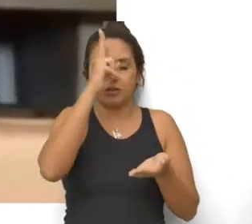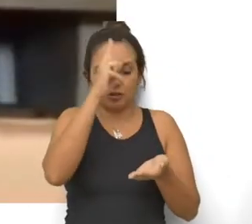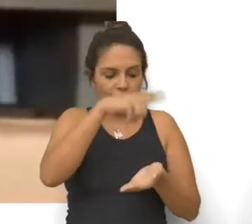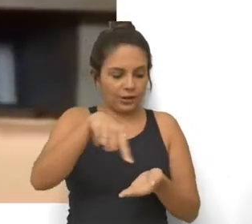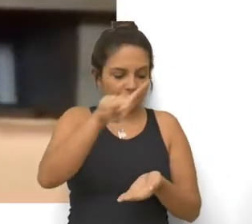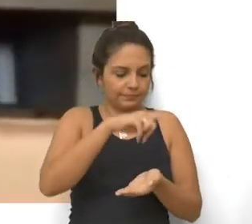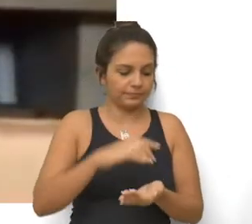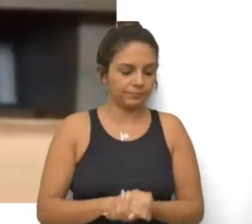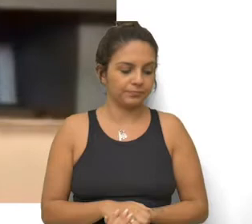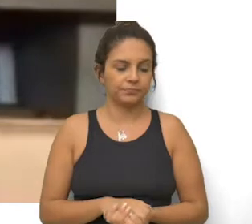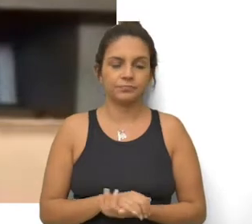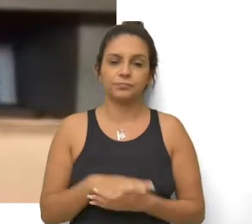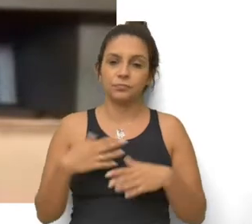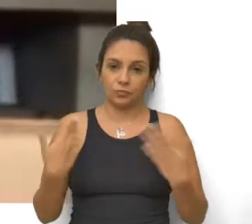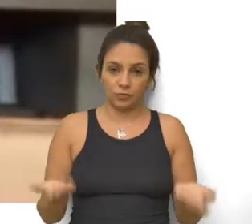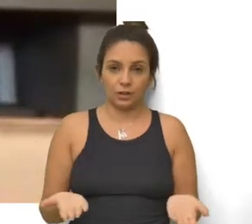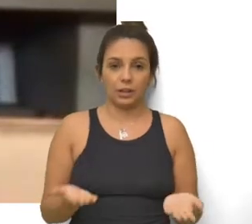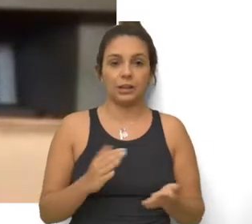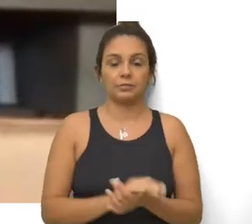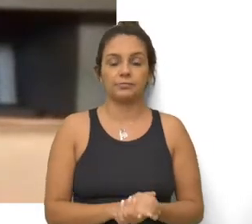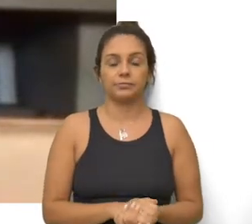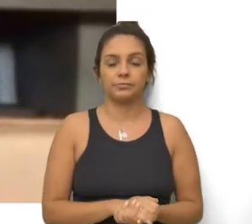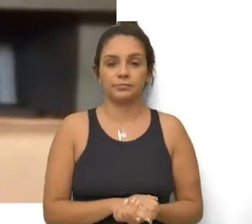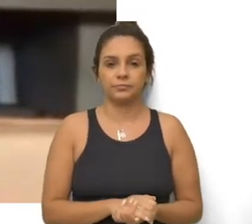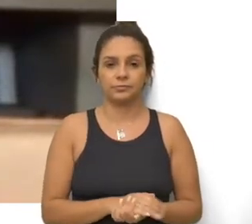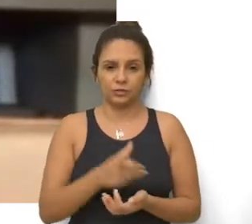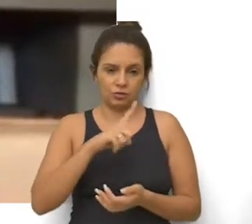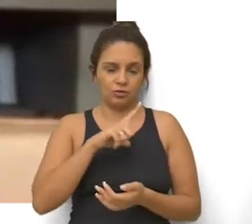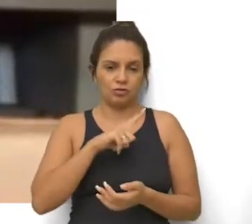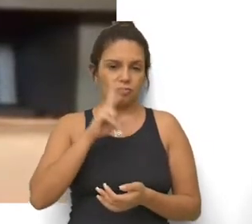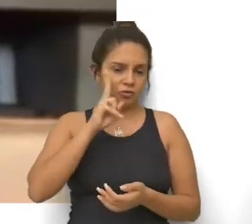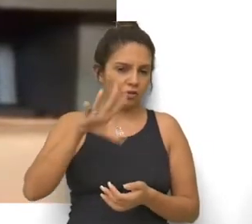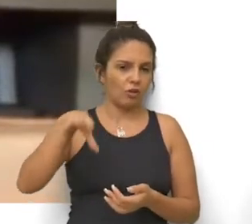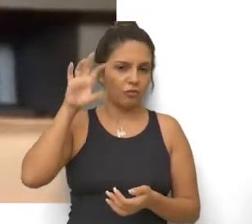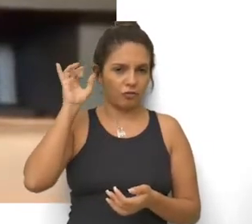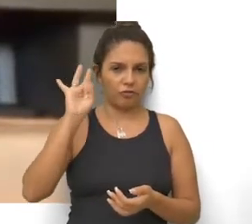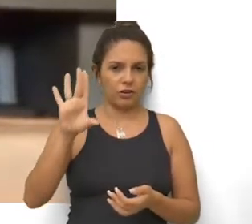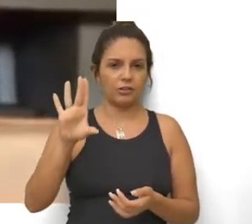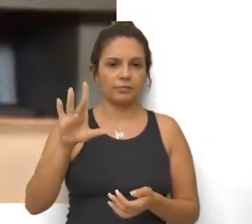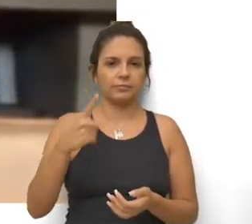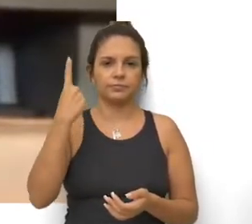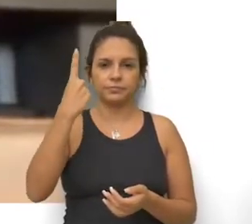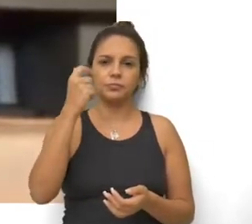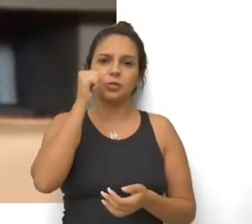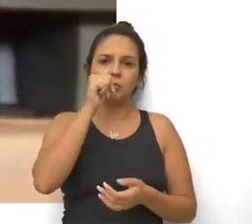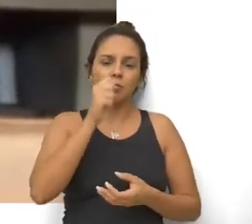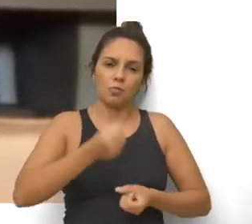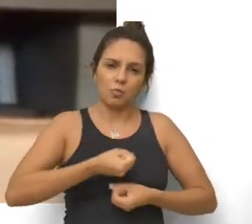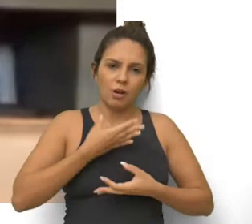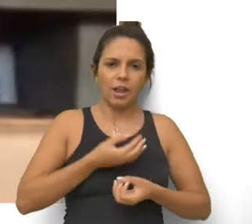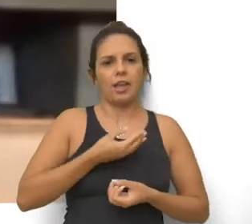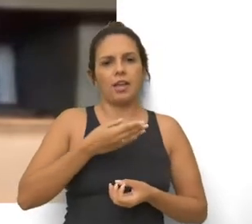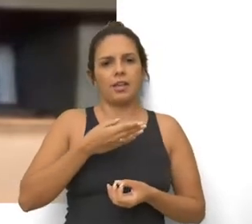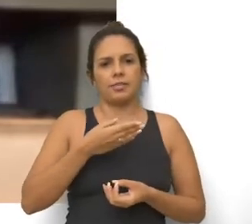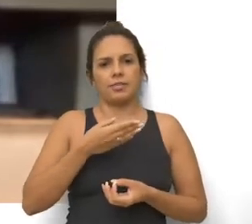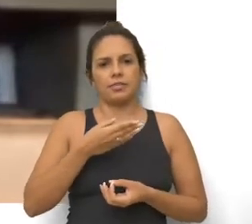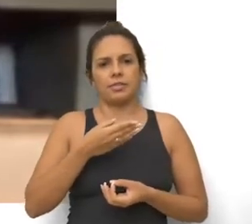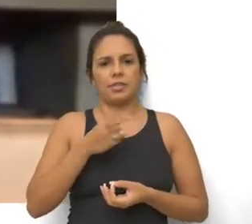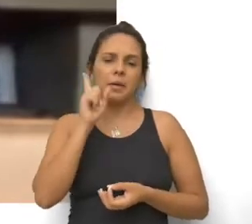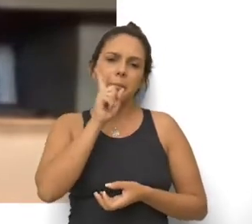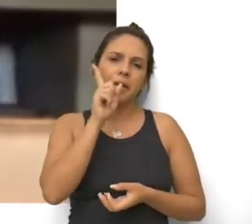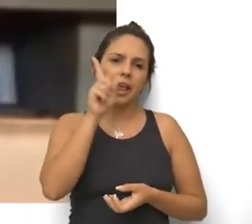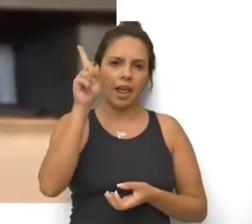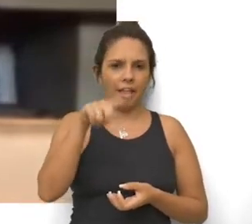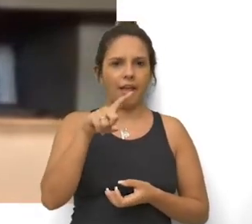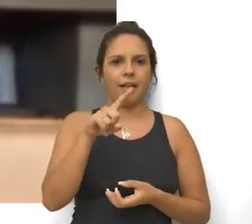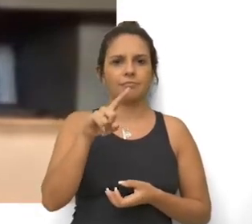Pois é, Afonso, a Bishop, eu já tinha ouvido falar apenas assim, é uma poeta americana gay, só sabia